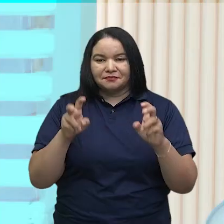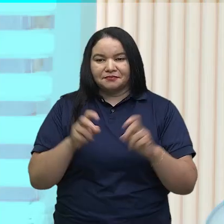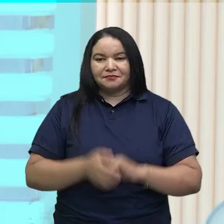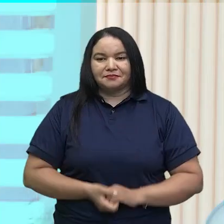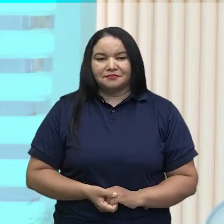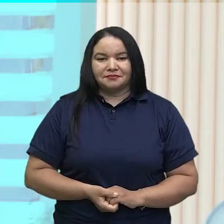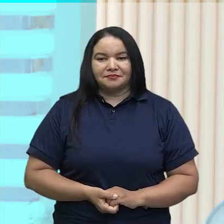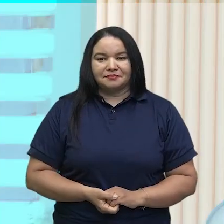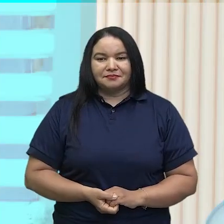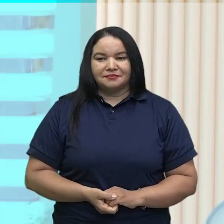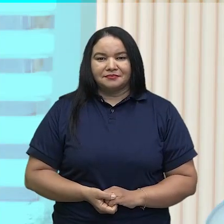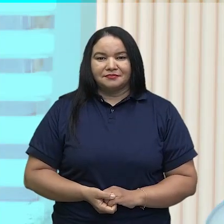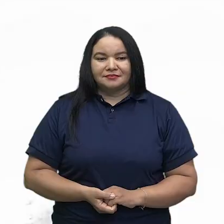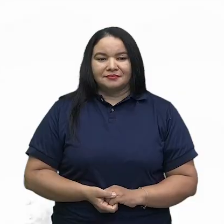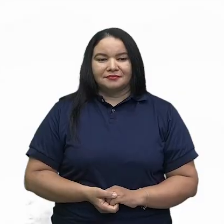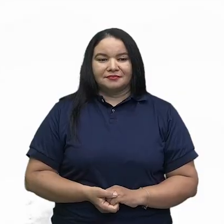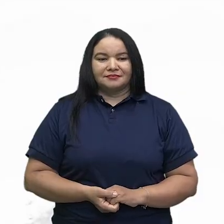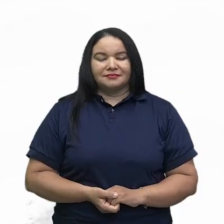temos?